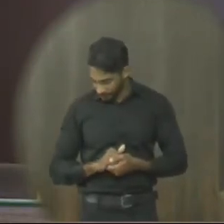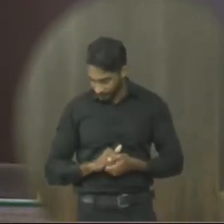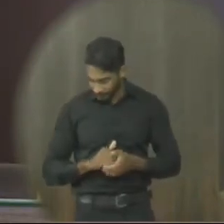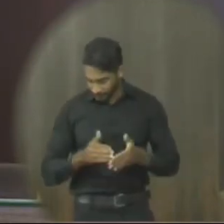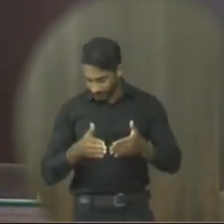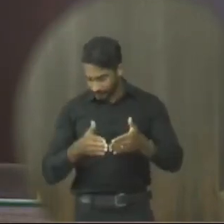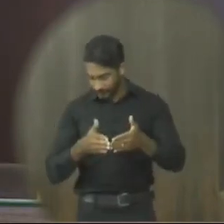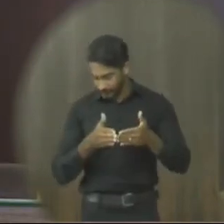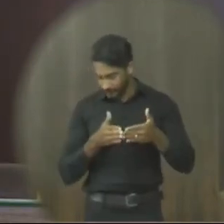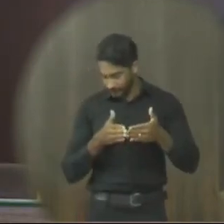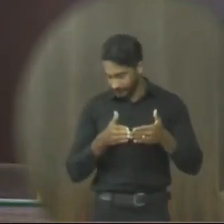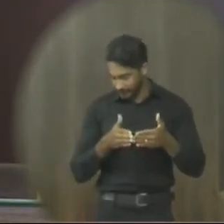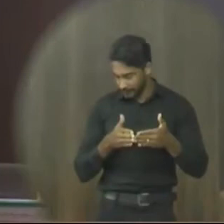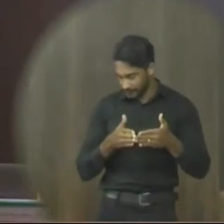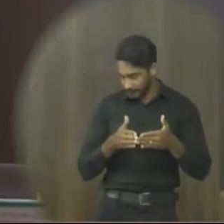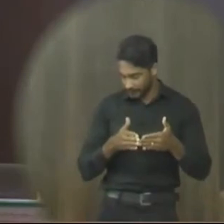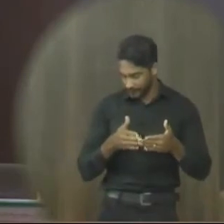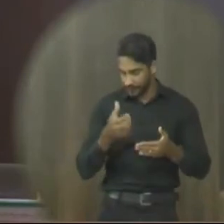Requerimento